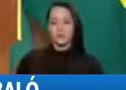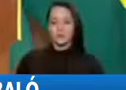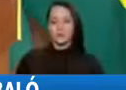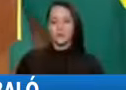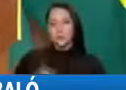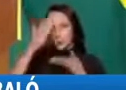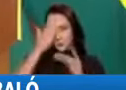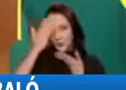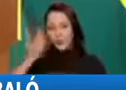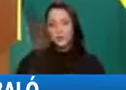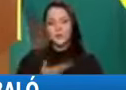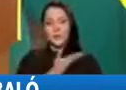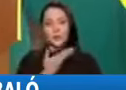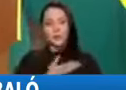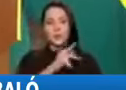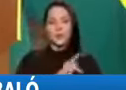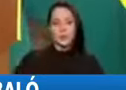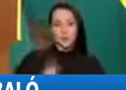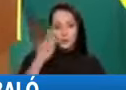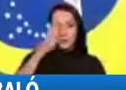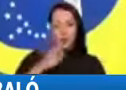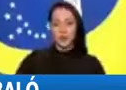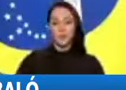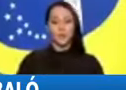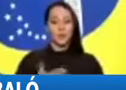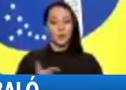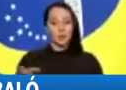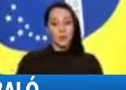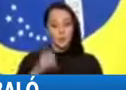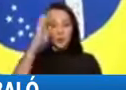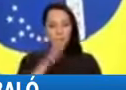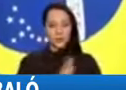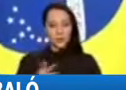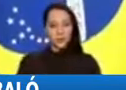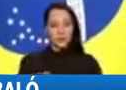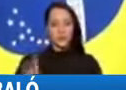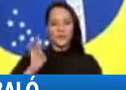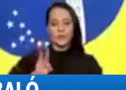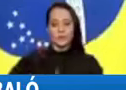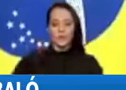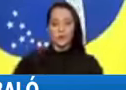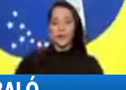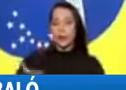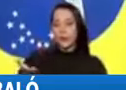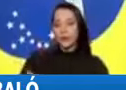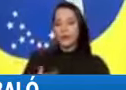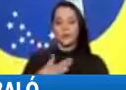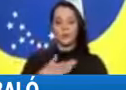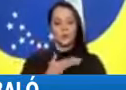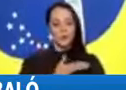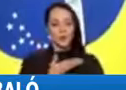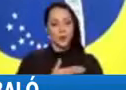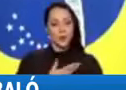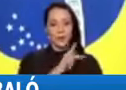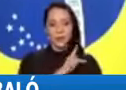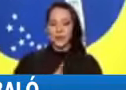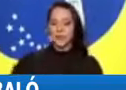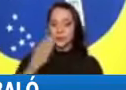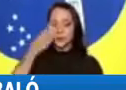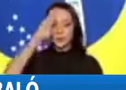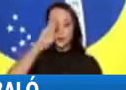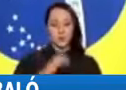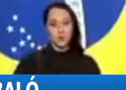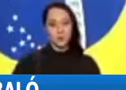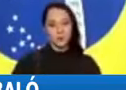bolsonário tô no Brasil essa visita oficial à convite do meu amigo presente o bolsonaro